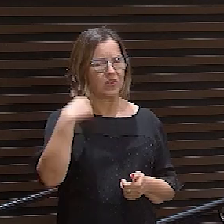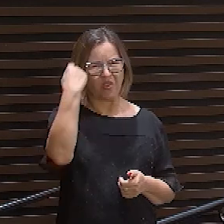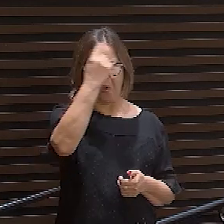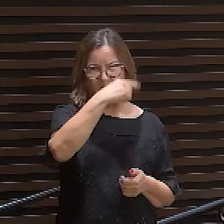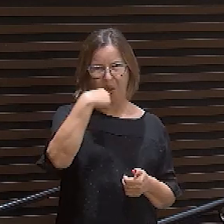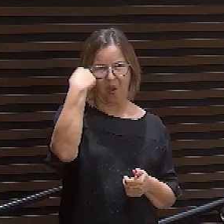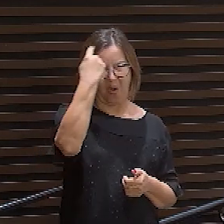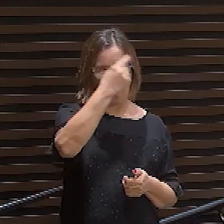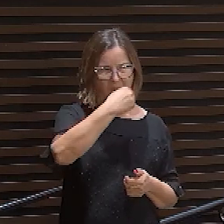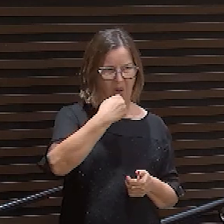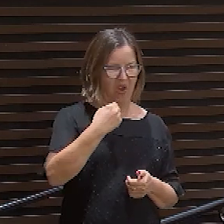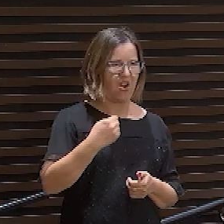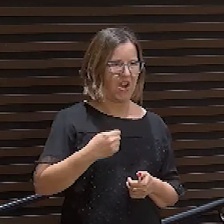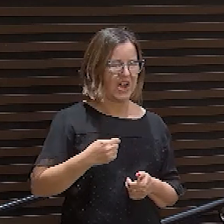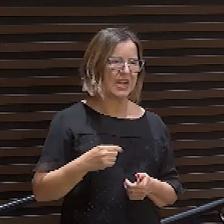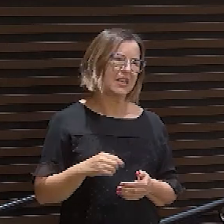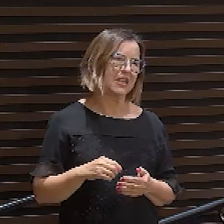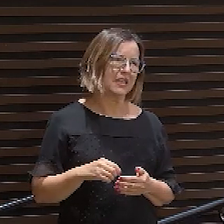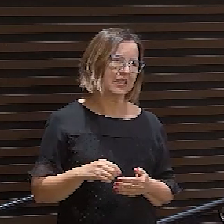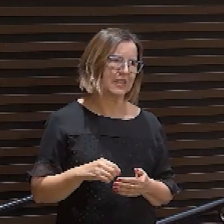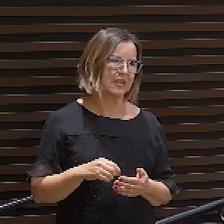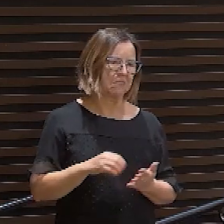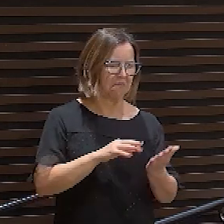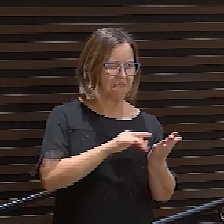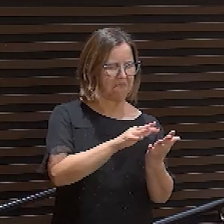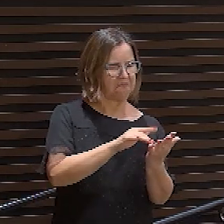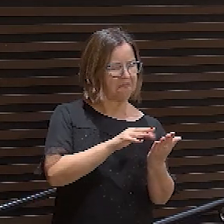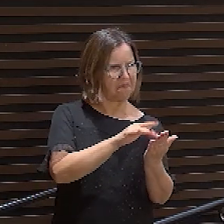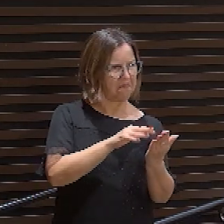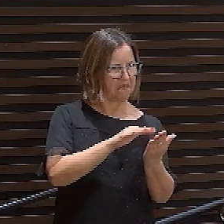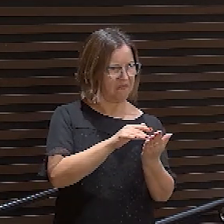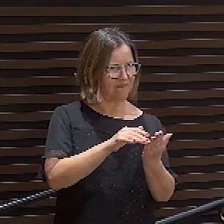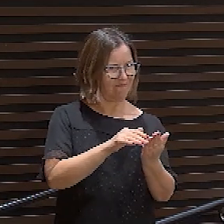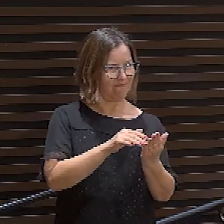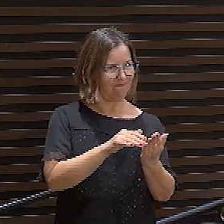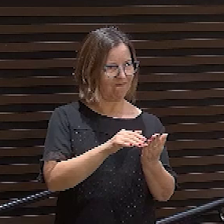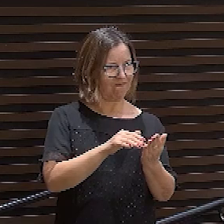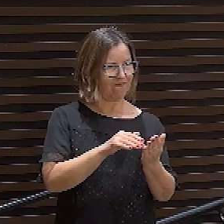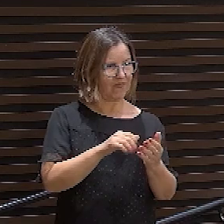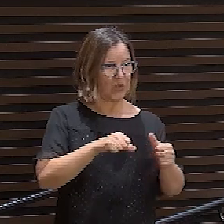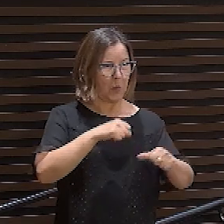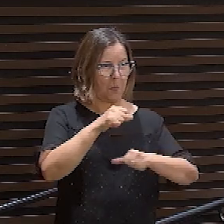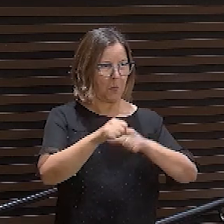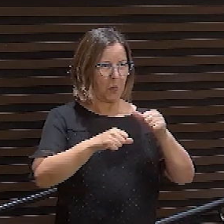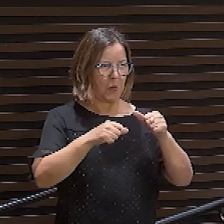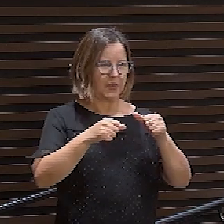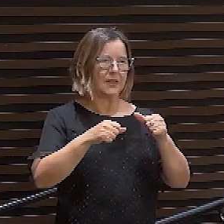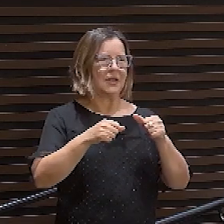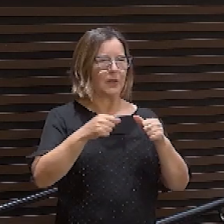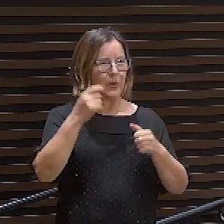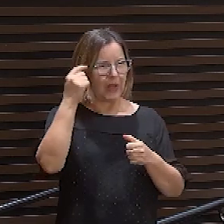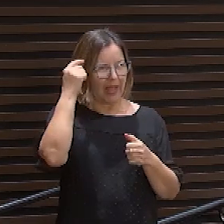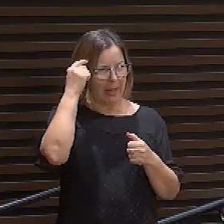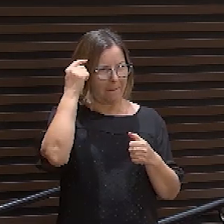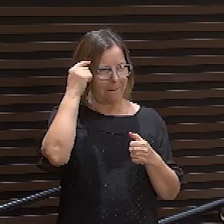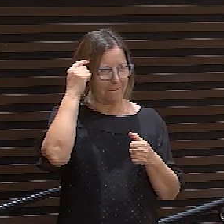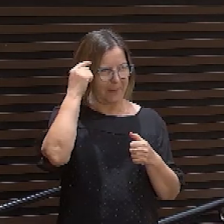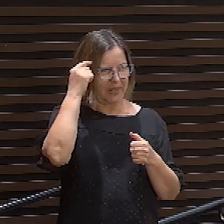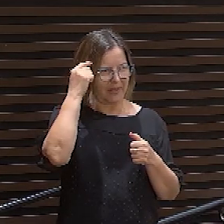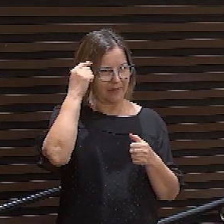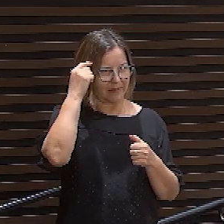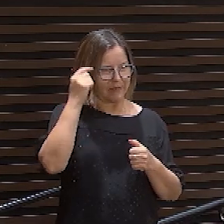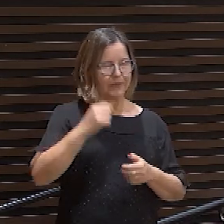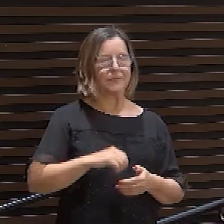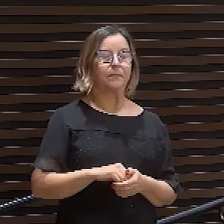desses instrumentos malignos, sendo formatadas com essas histórias. Eu fico